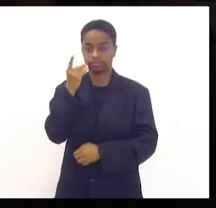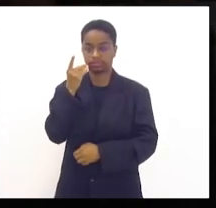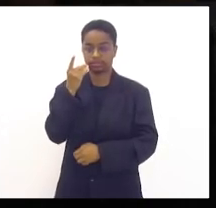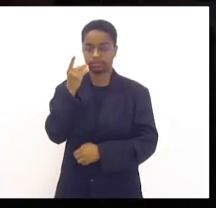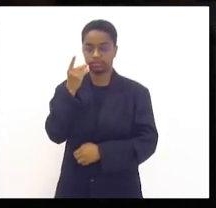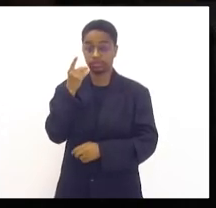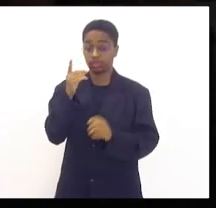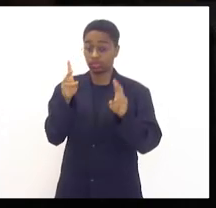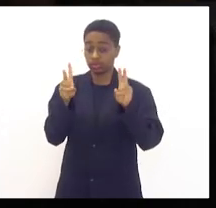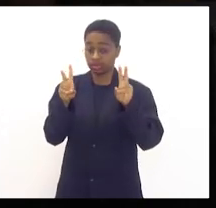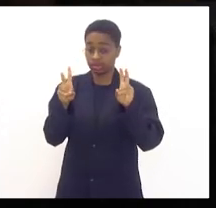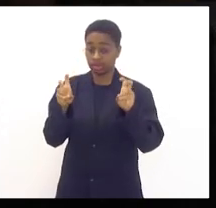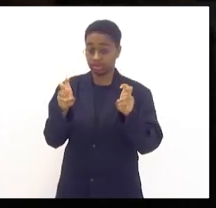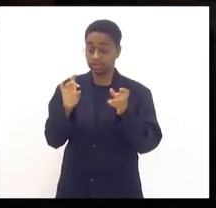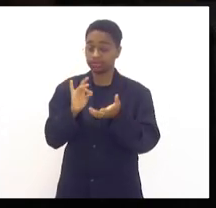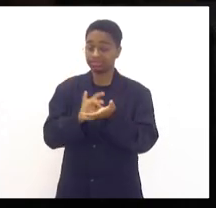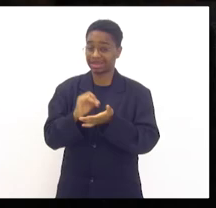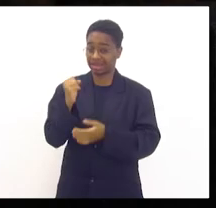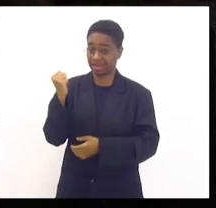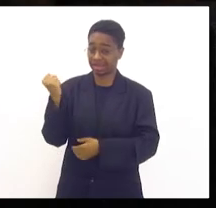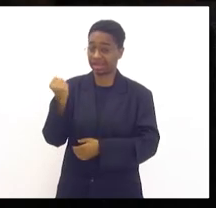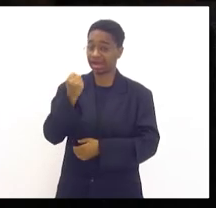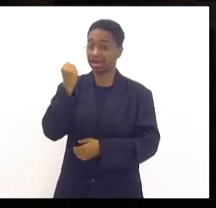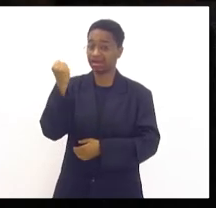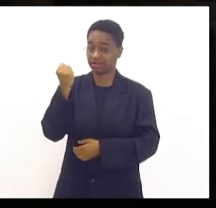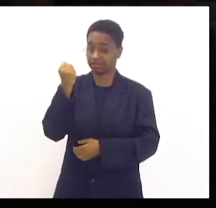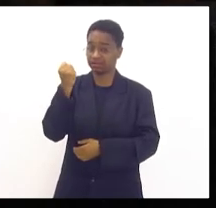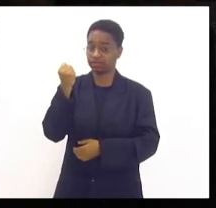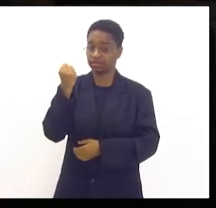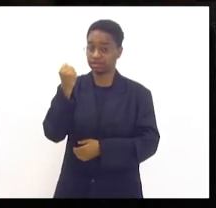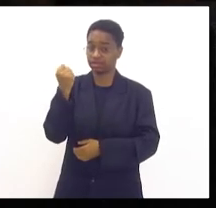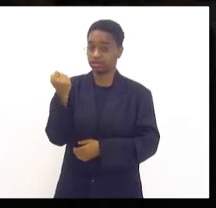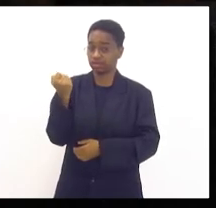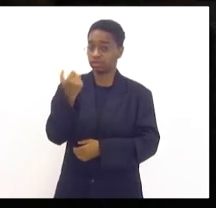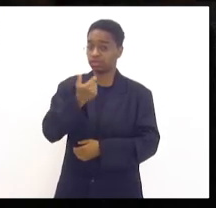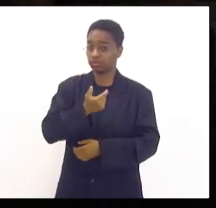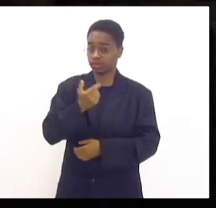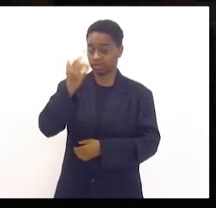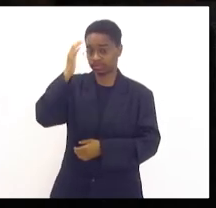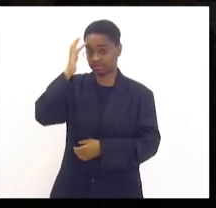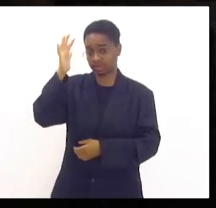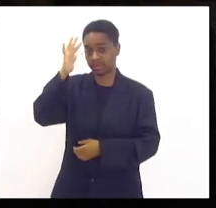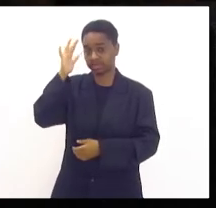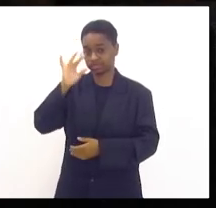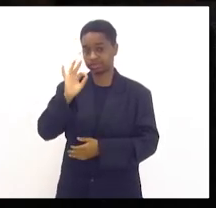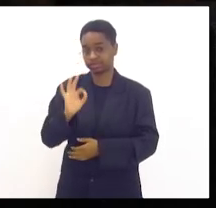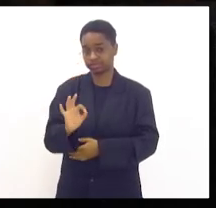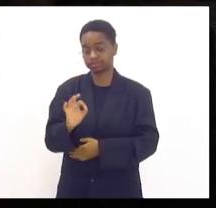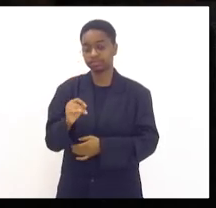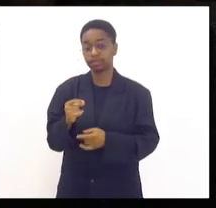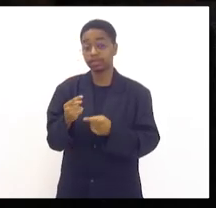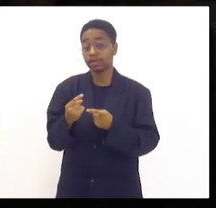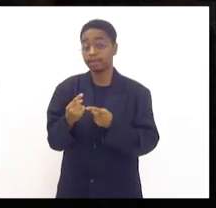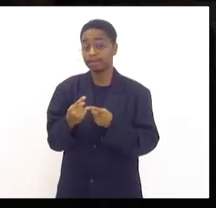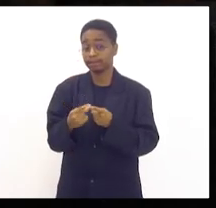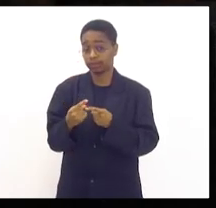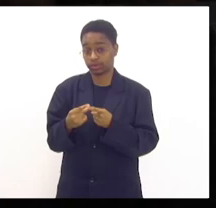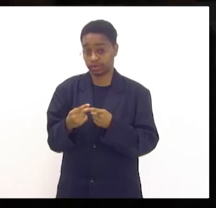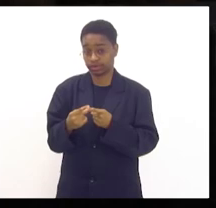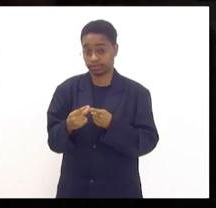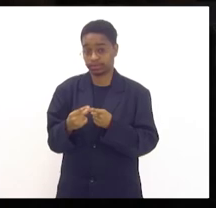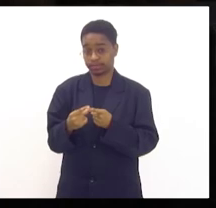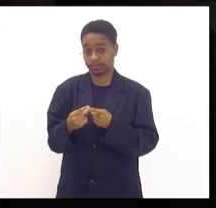que o assunto é muito mais grave do que a gente imagina. Por quê? O